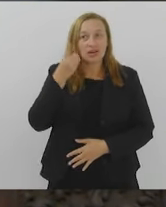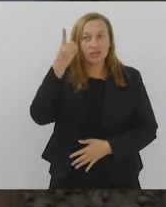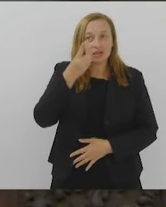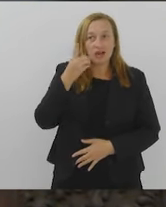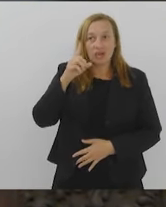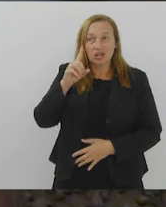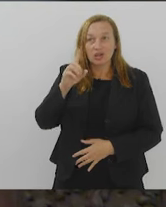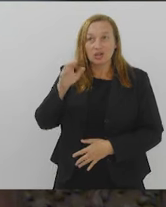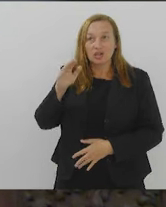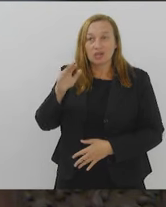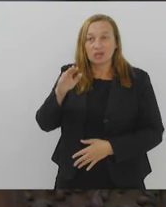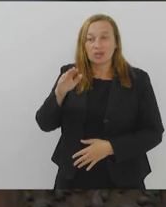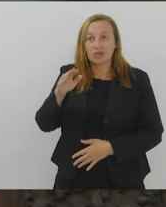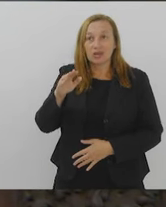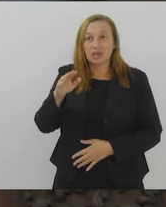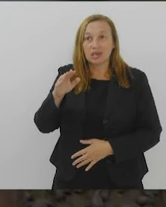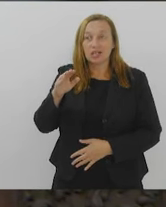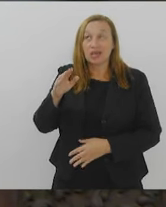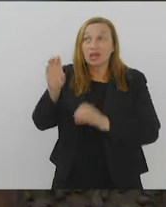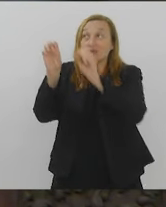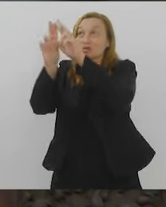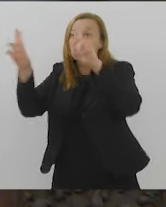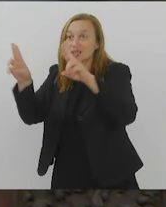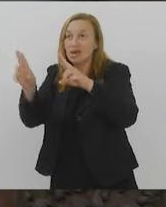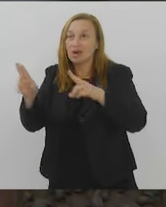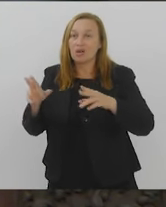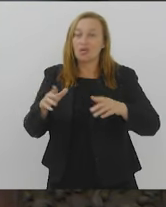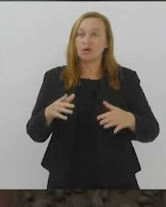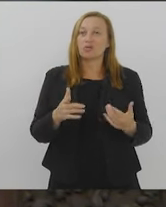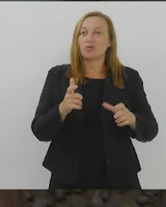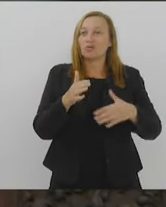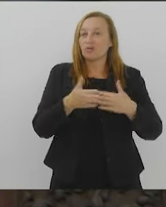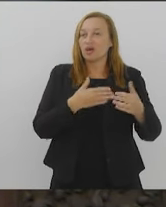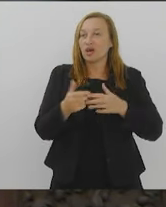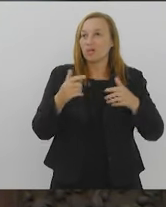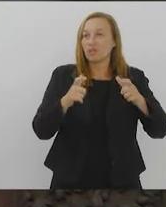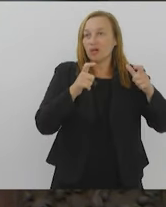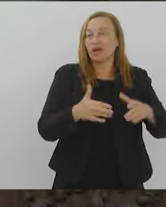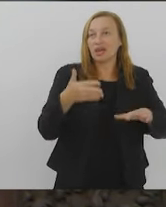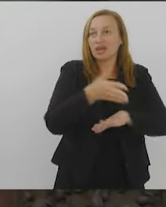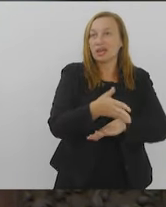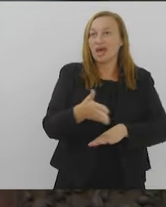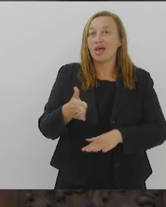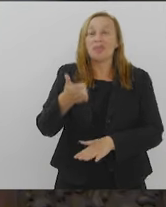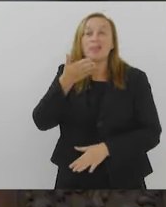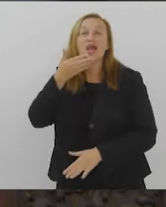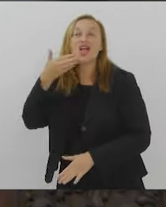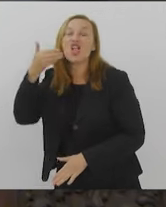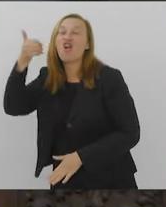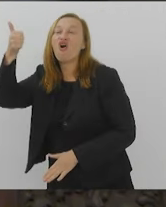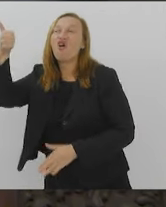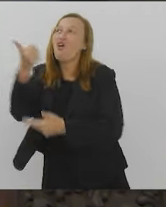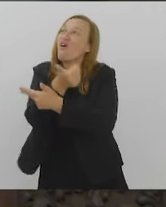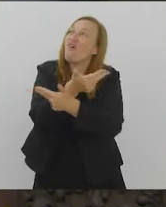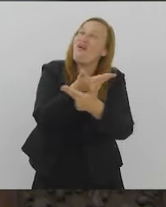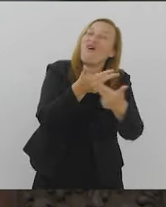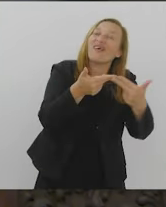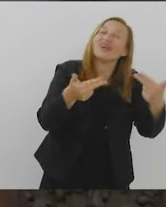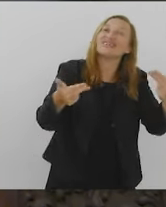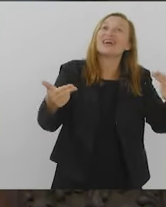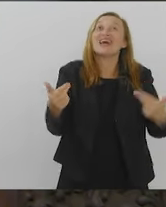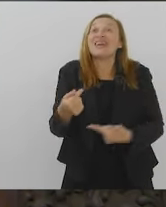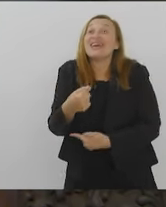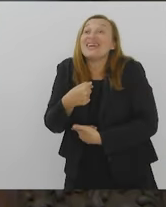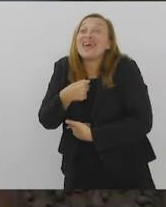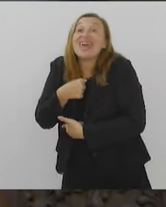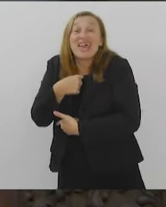outro lado do céu, que onde ele chegava, ele dizia: a melhor coisa